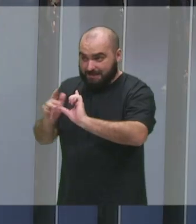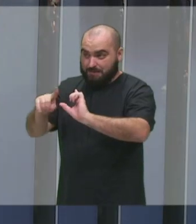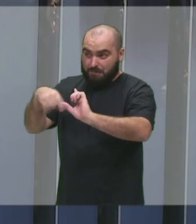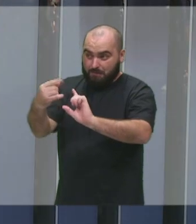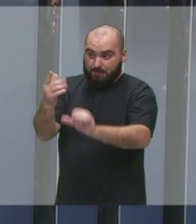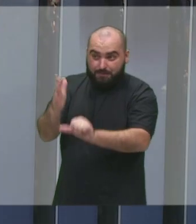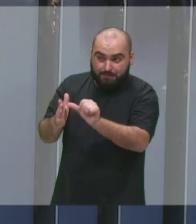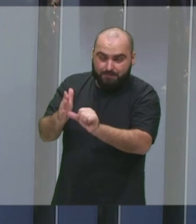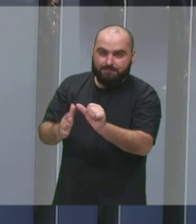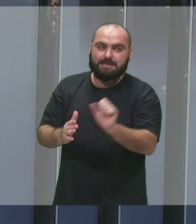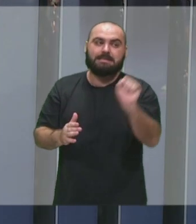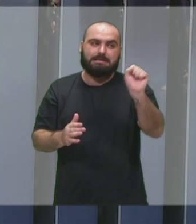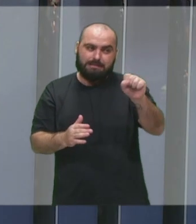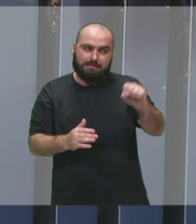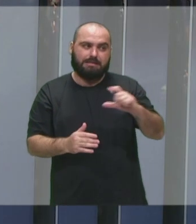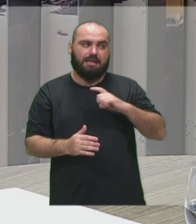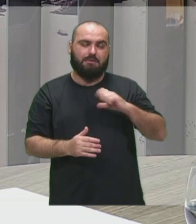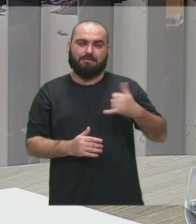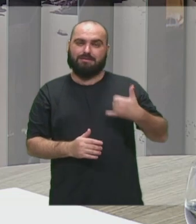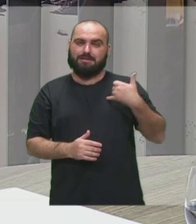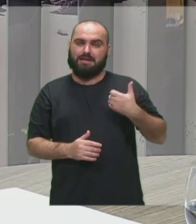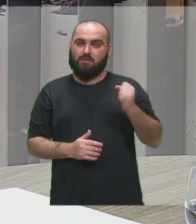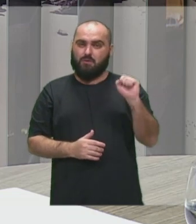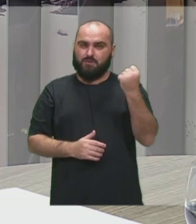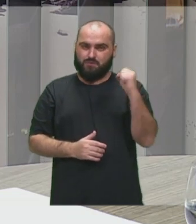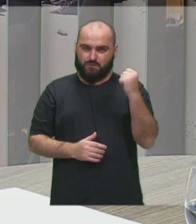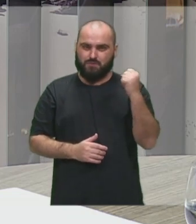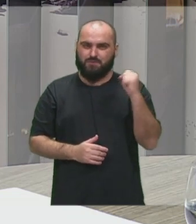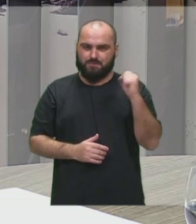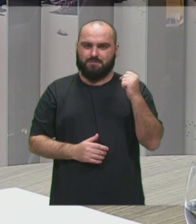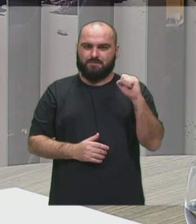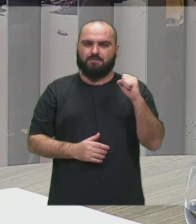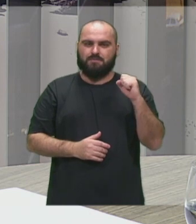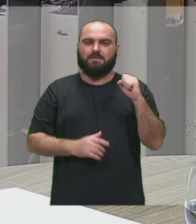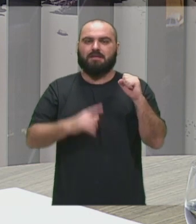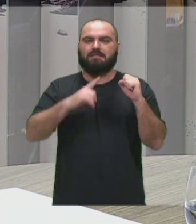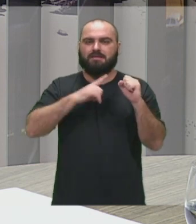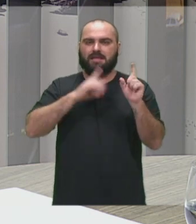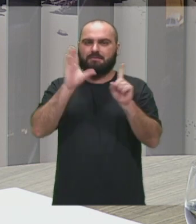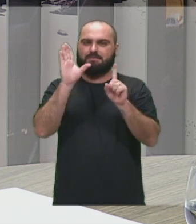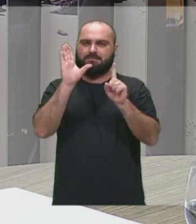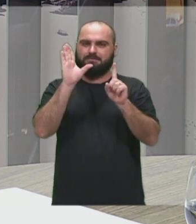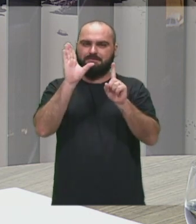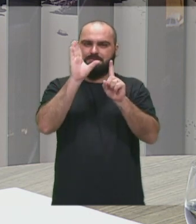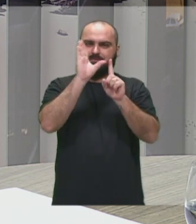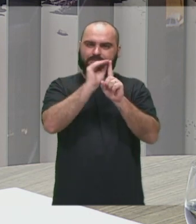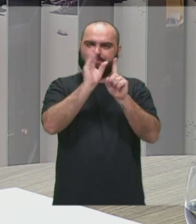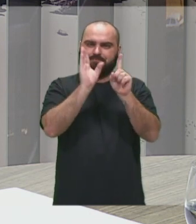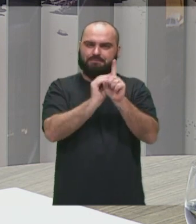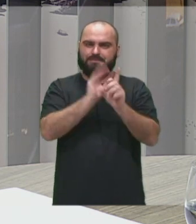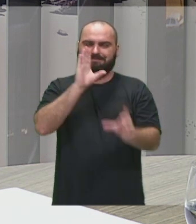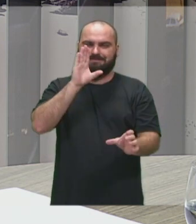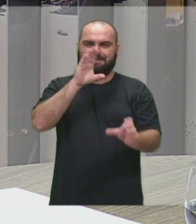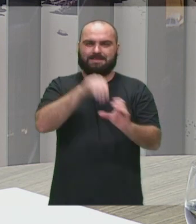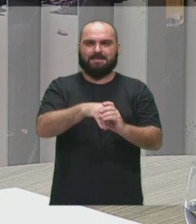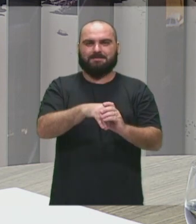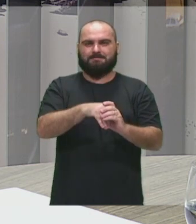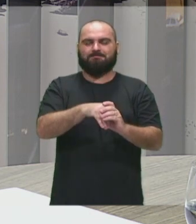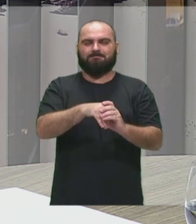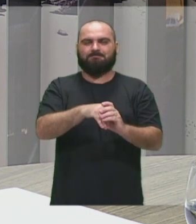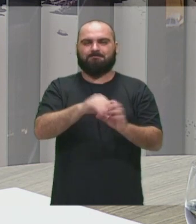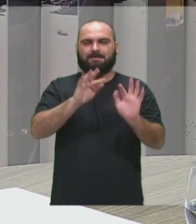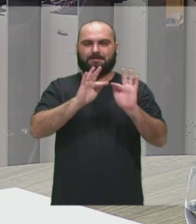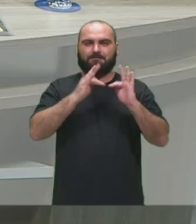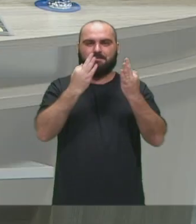Sim, porque eu tinha 8 anos de idade, quando eu sofri abuso sexual intrafamiliar, e